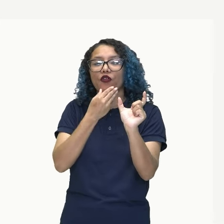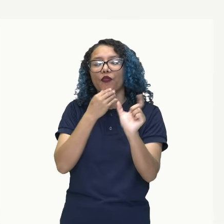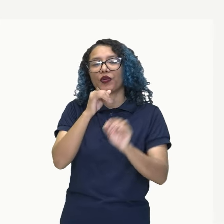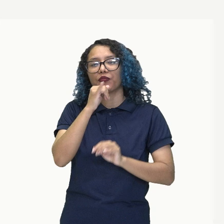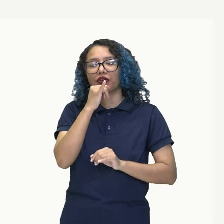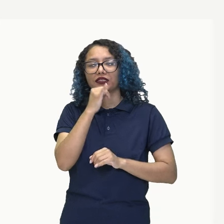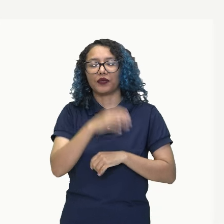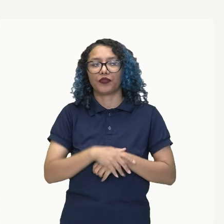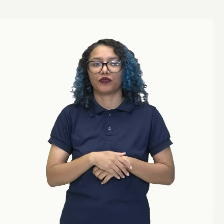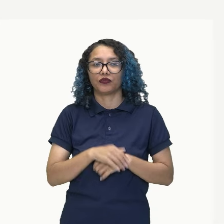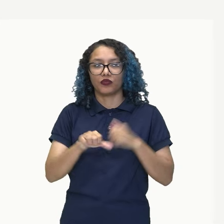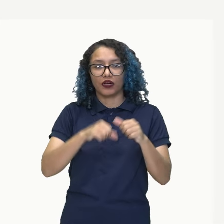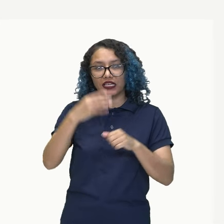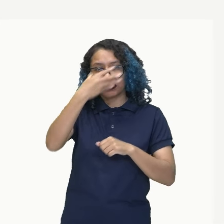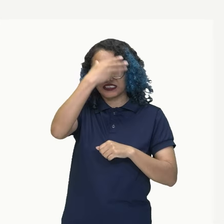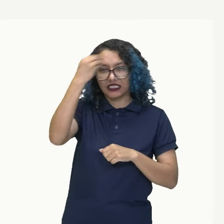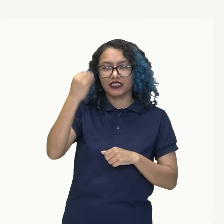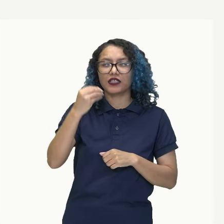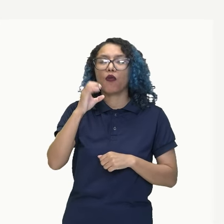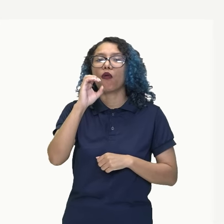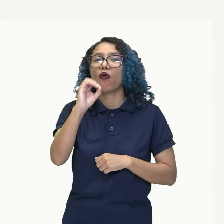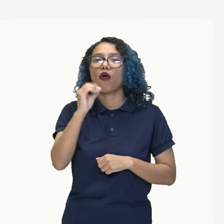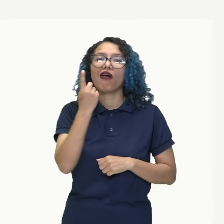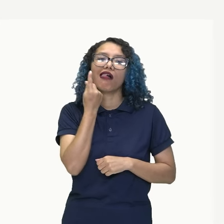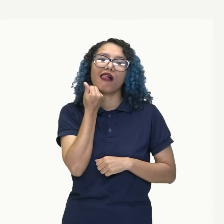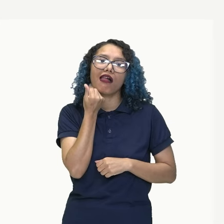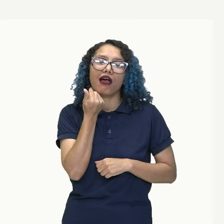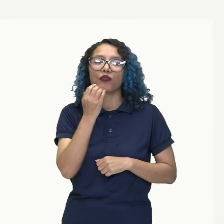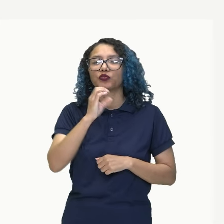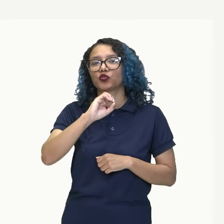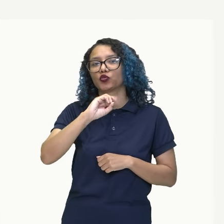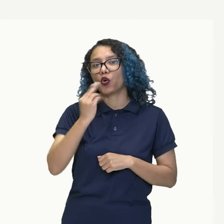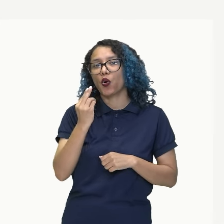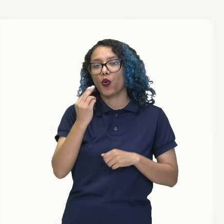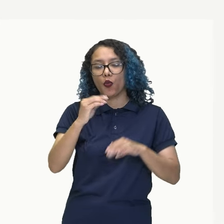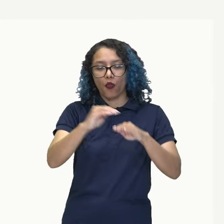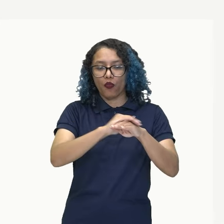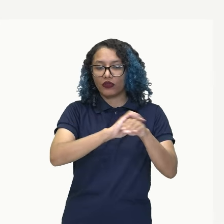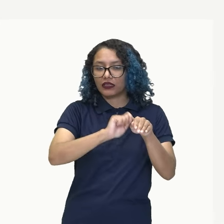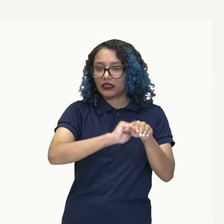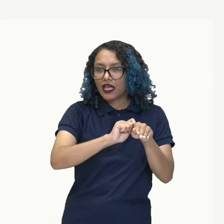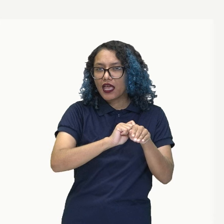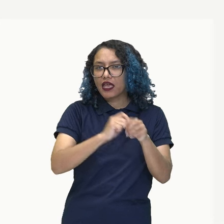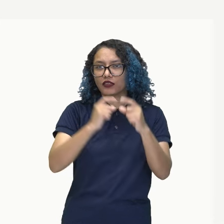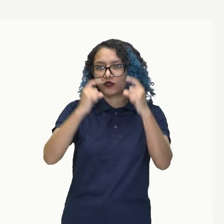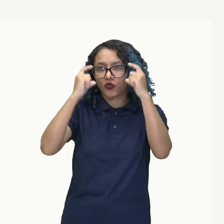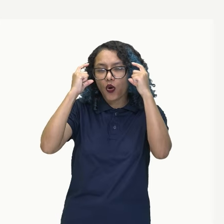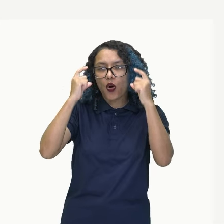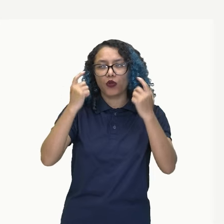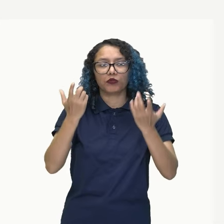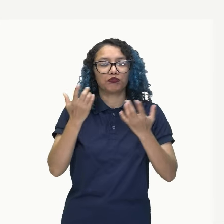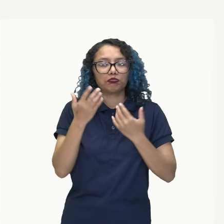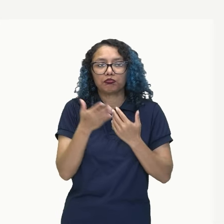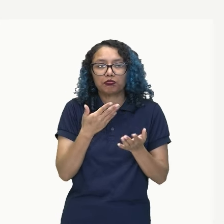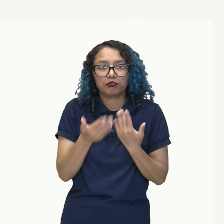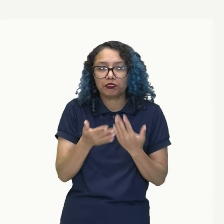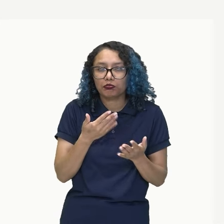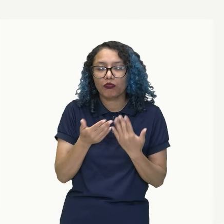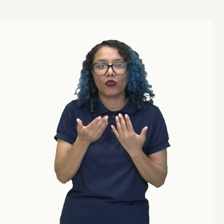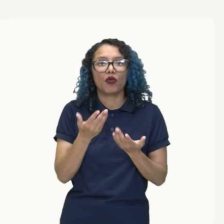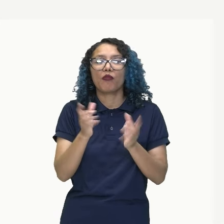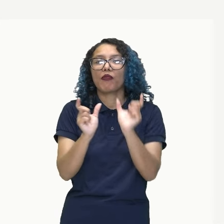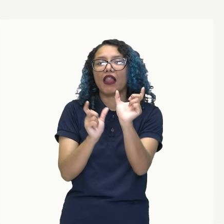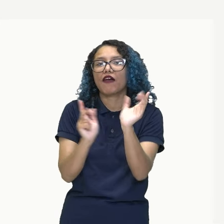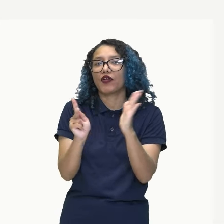o lápis, o tênis, o broche, os óculos, enfim, um termo